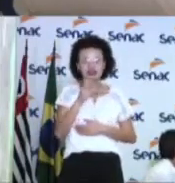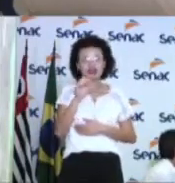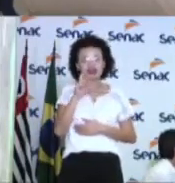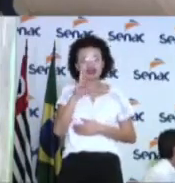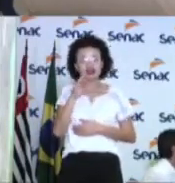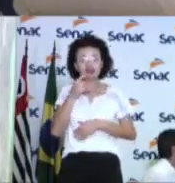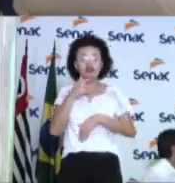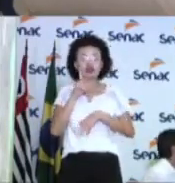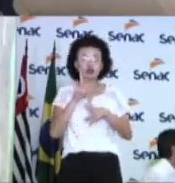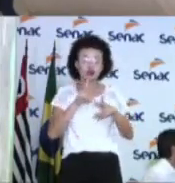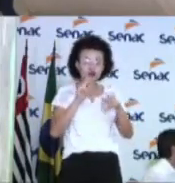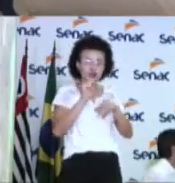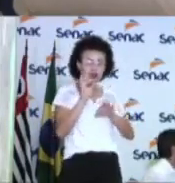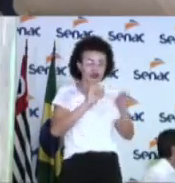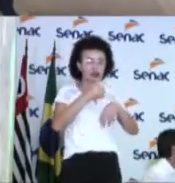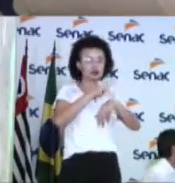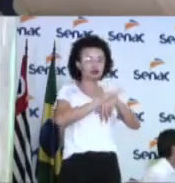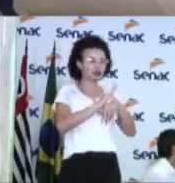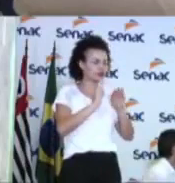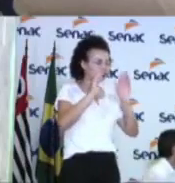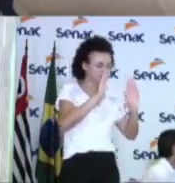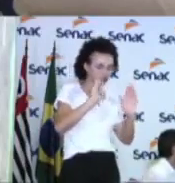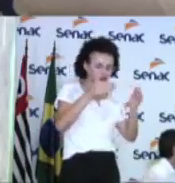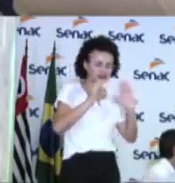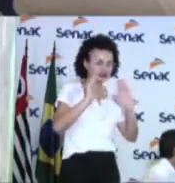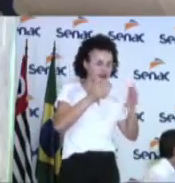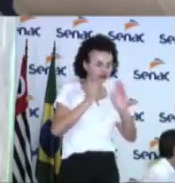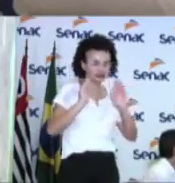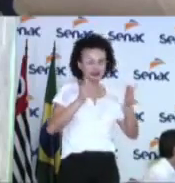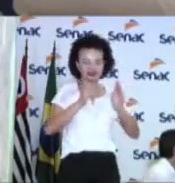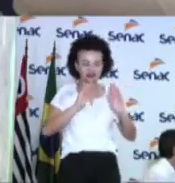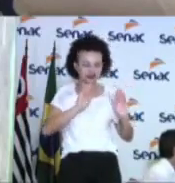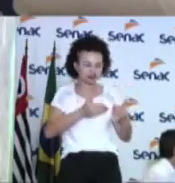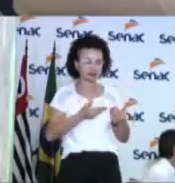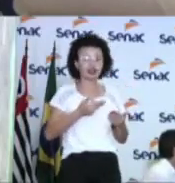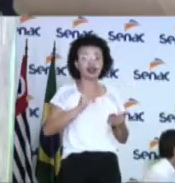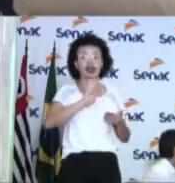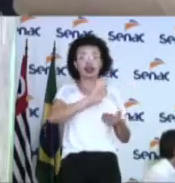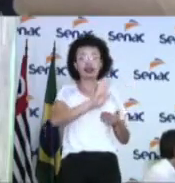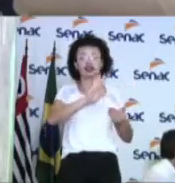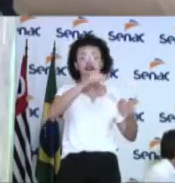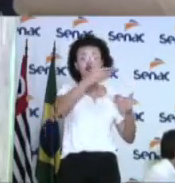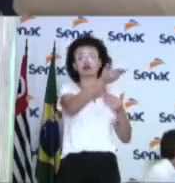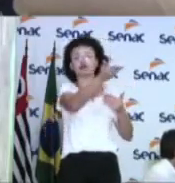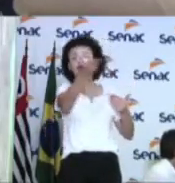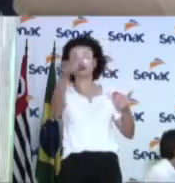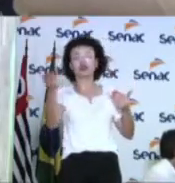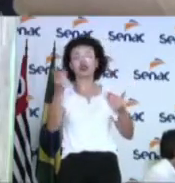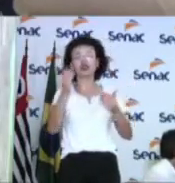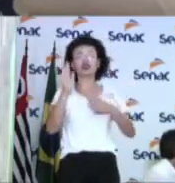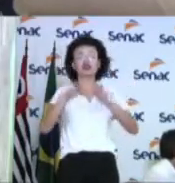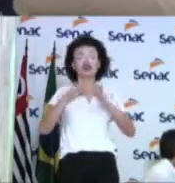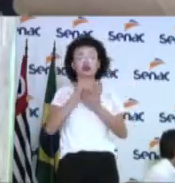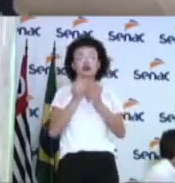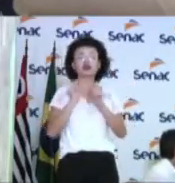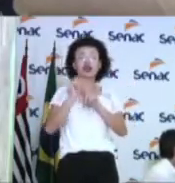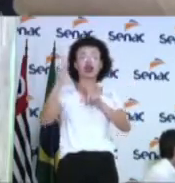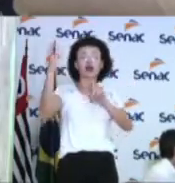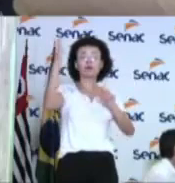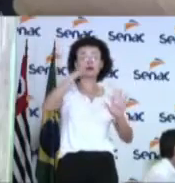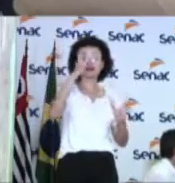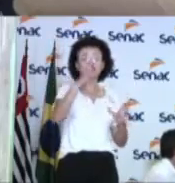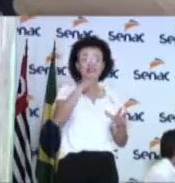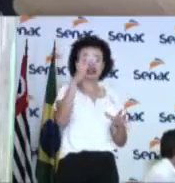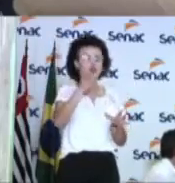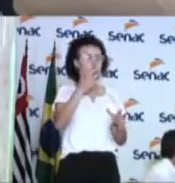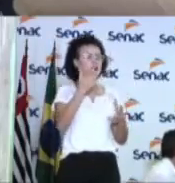né, e aí o resto, o entorno todo, começa a fazer pressão para aquilo... Isso aí precisa